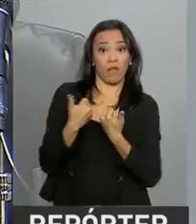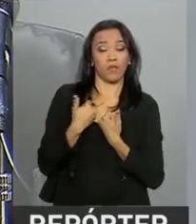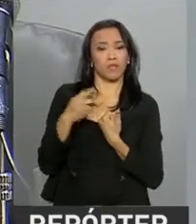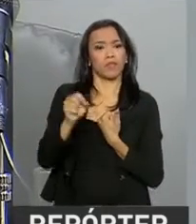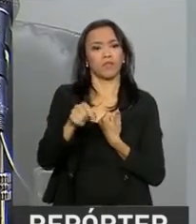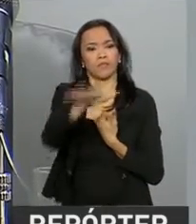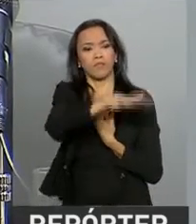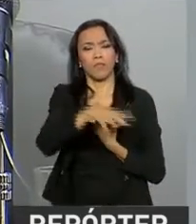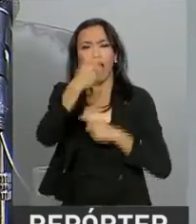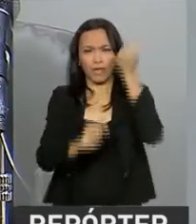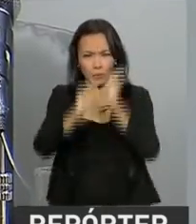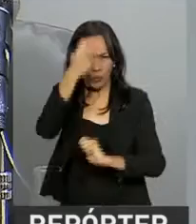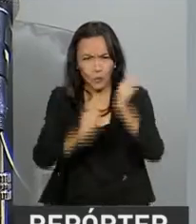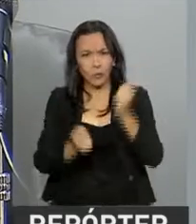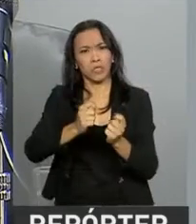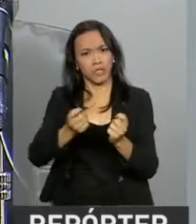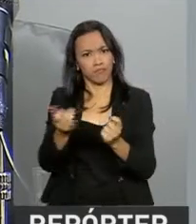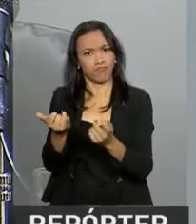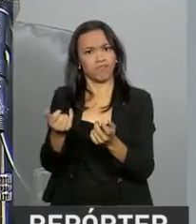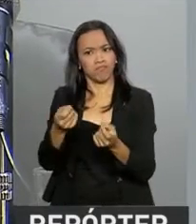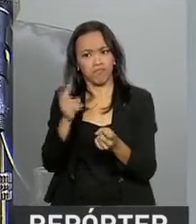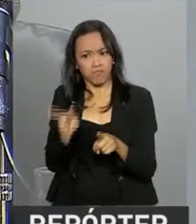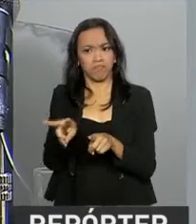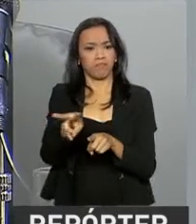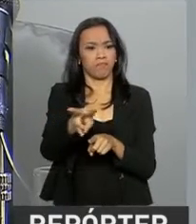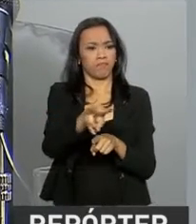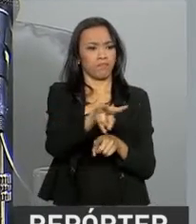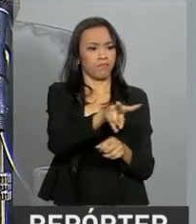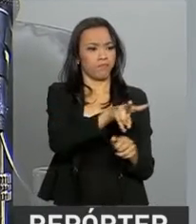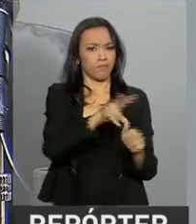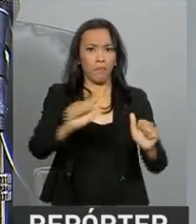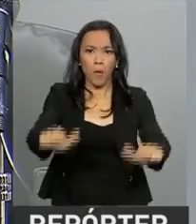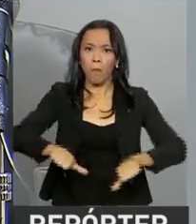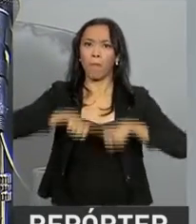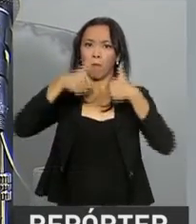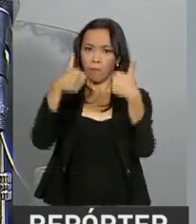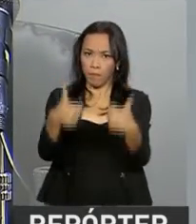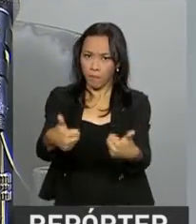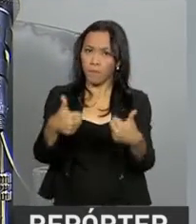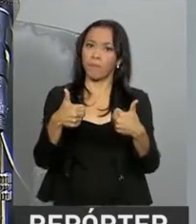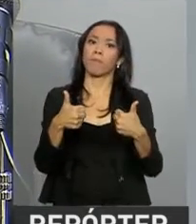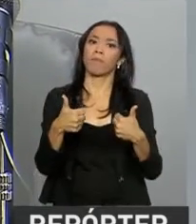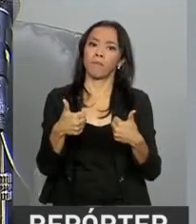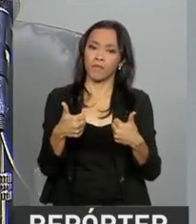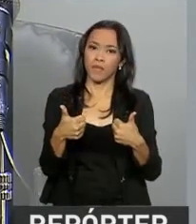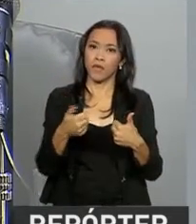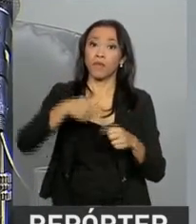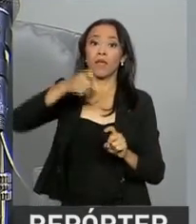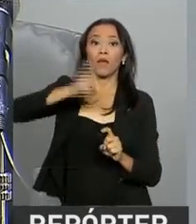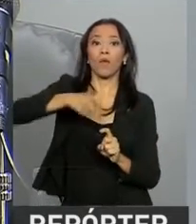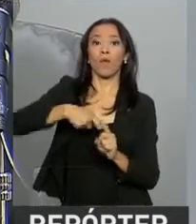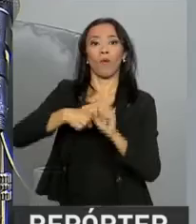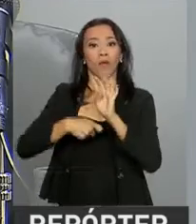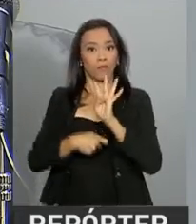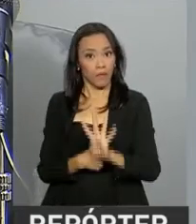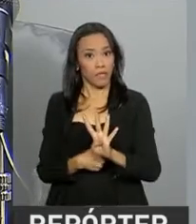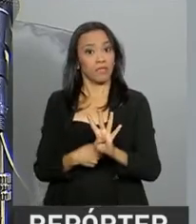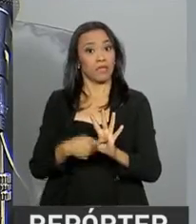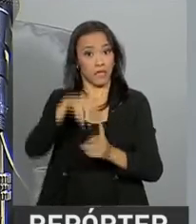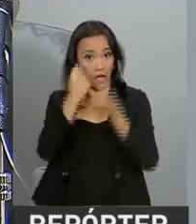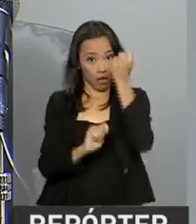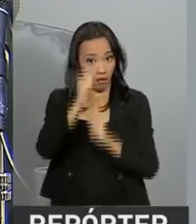A produção industrial é um bom exemplo, né, que há 4 meses